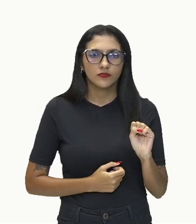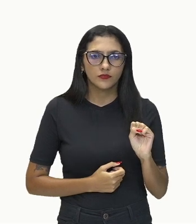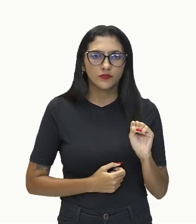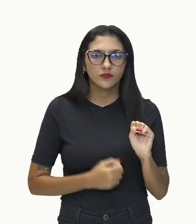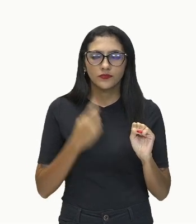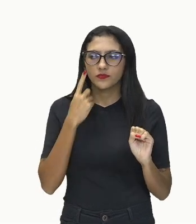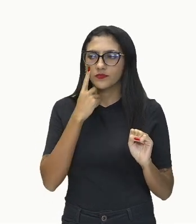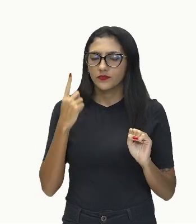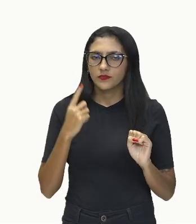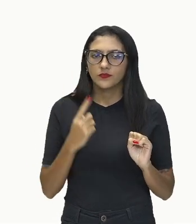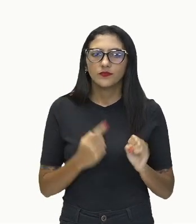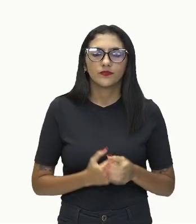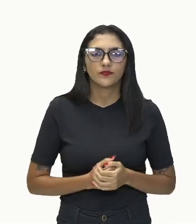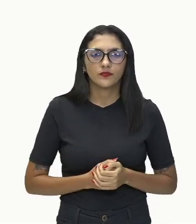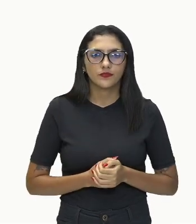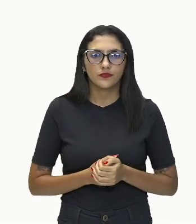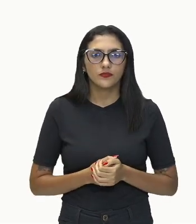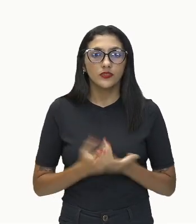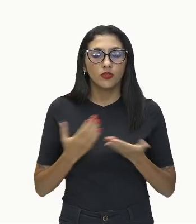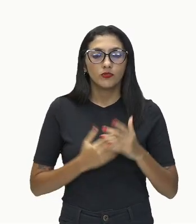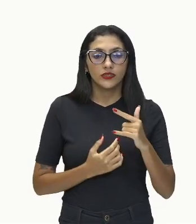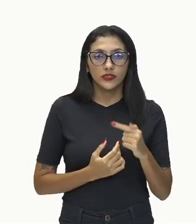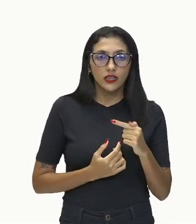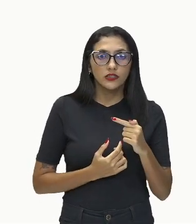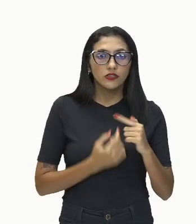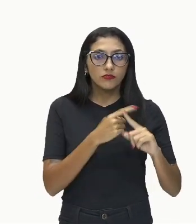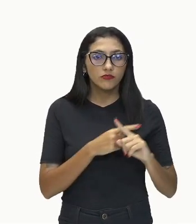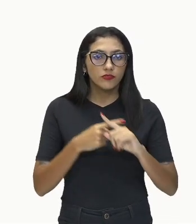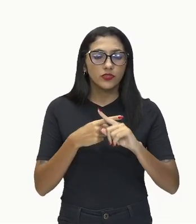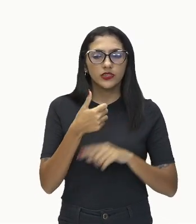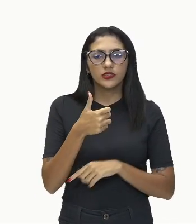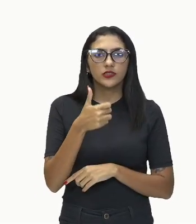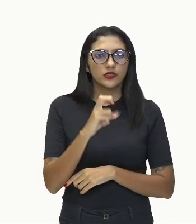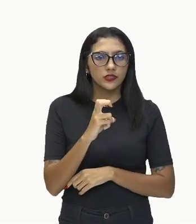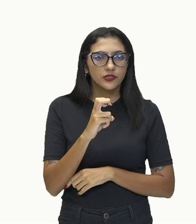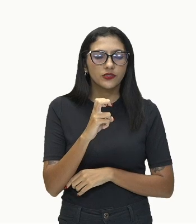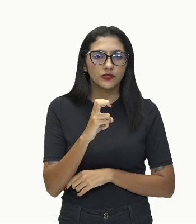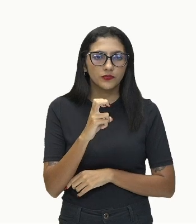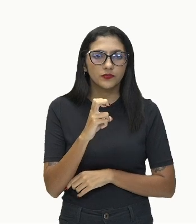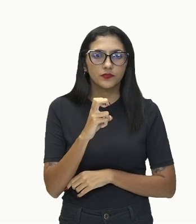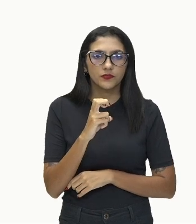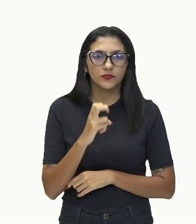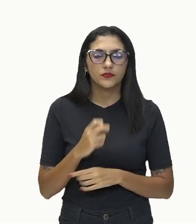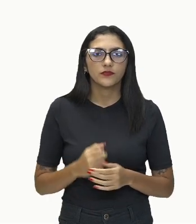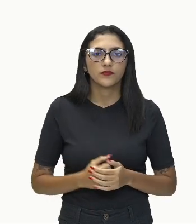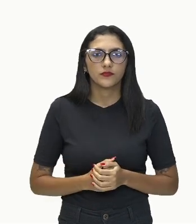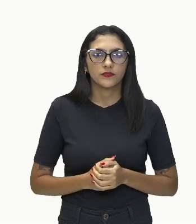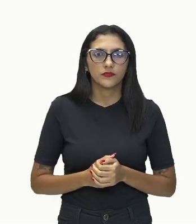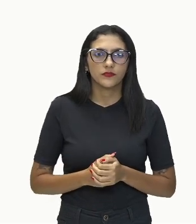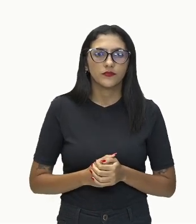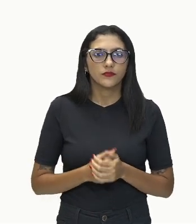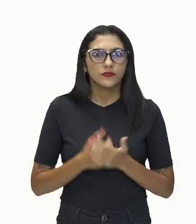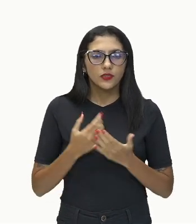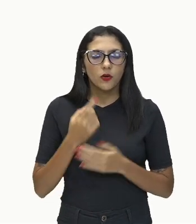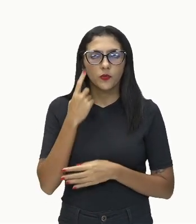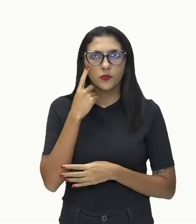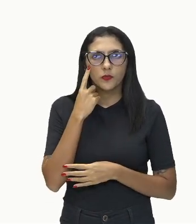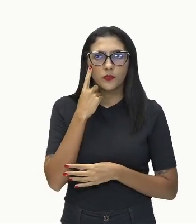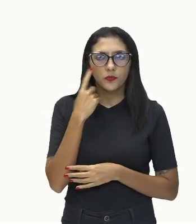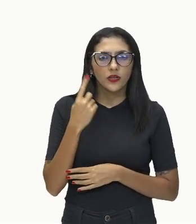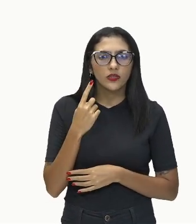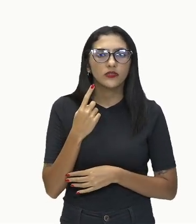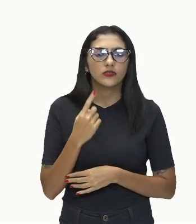dessa diagonal secundária. Então, 7 vezes 15. 7 vezes 10 é 70. 7 vezes